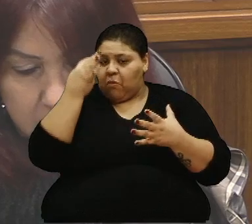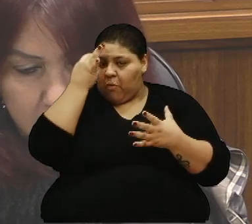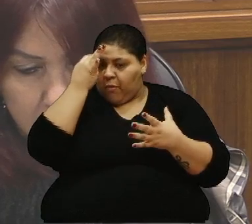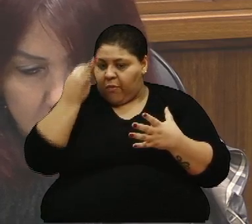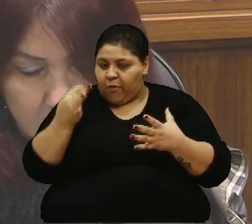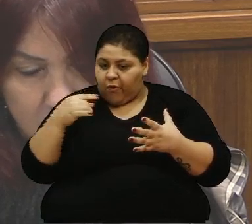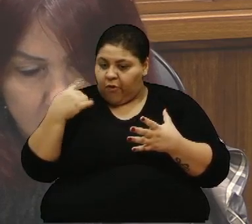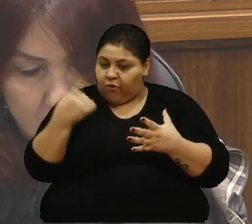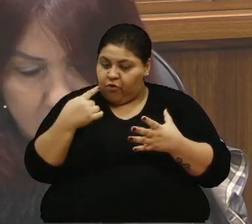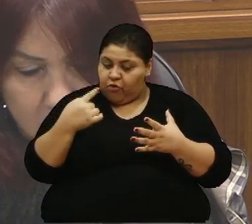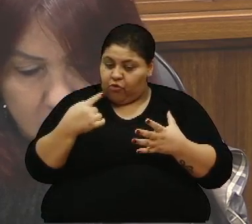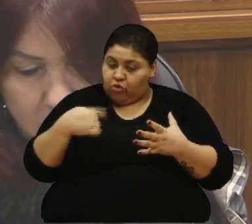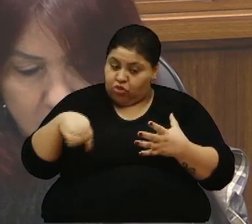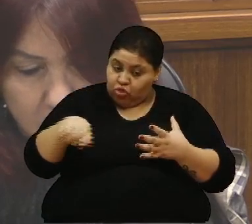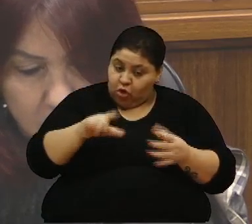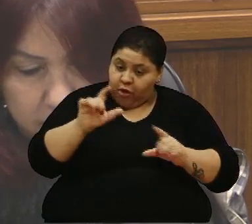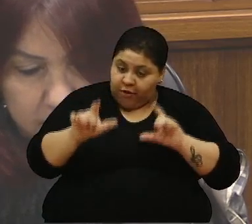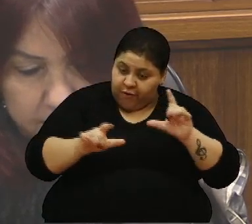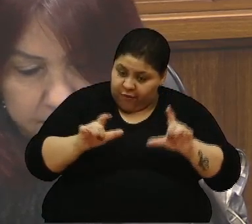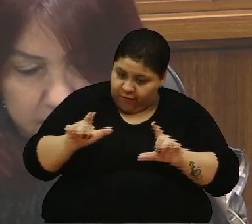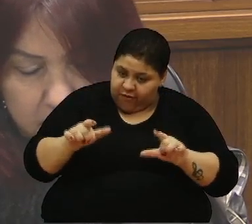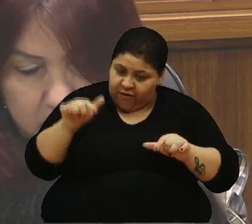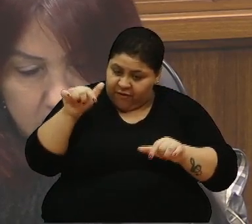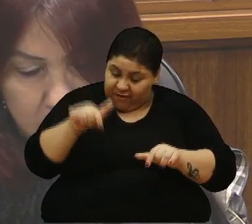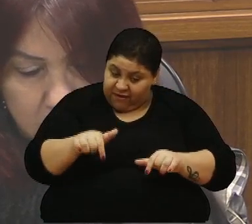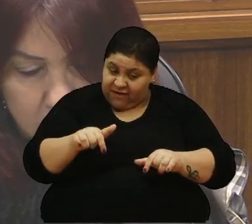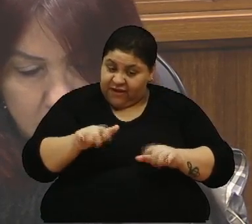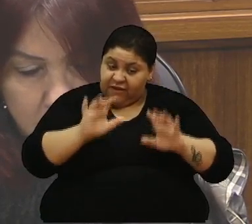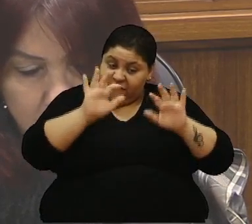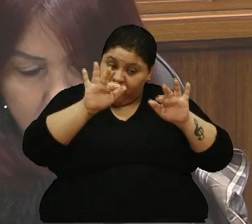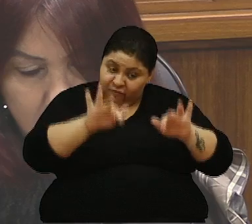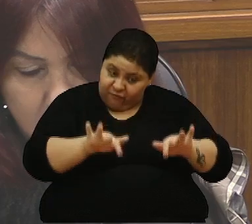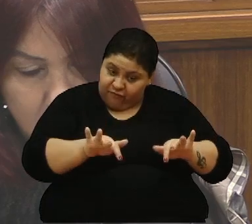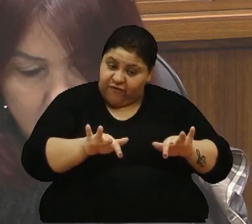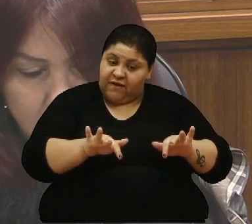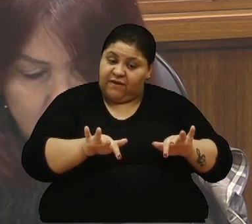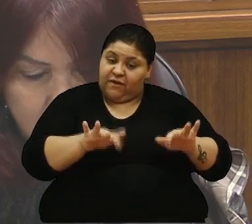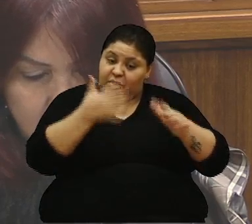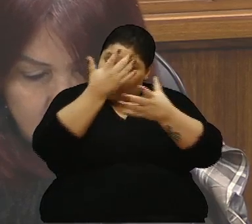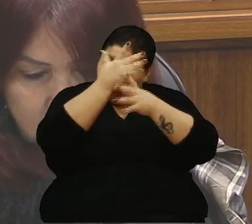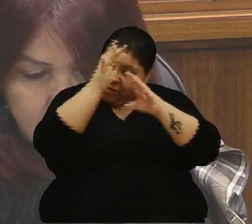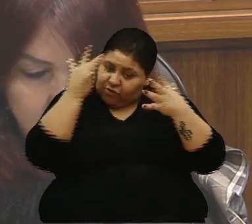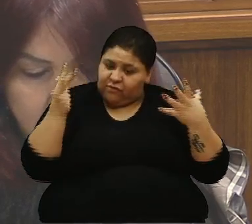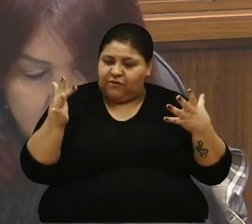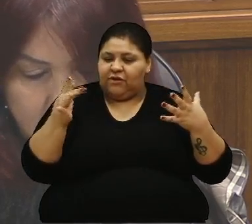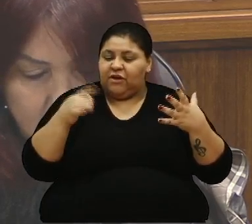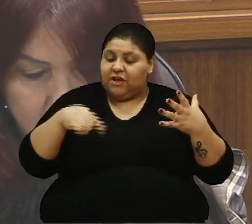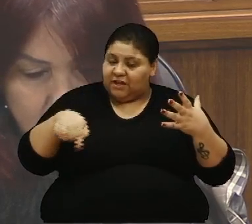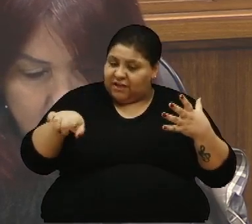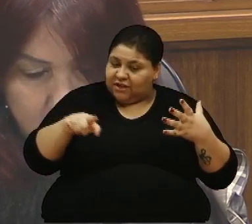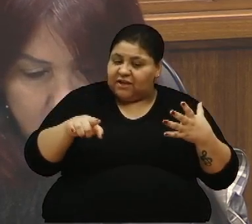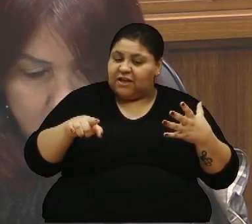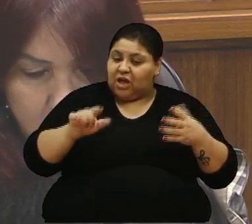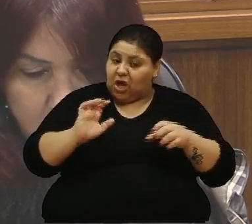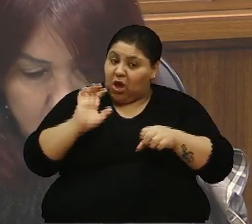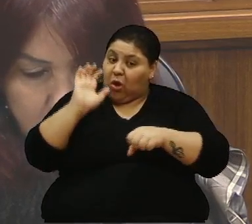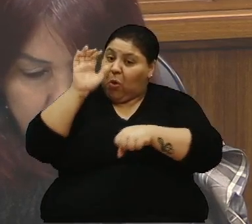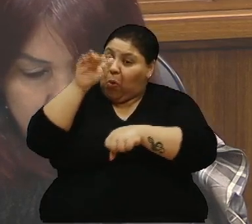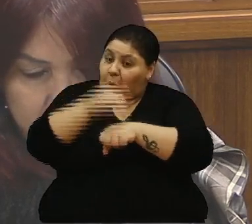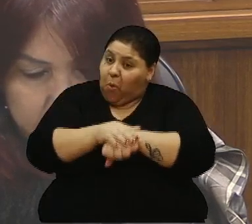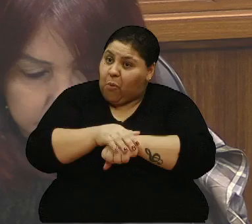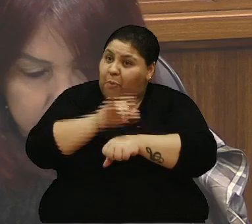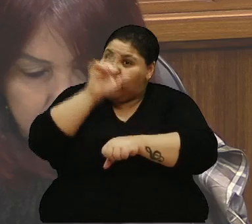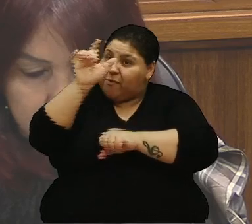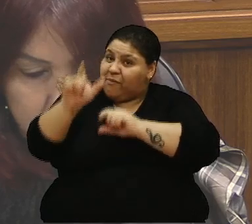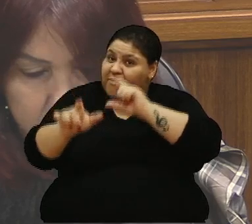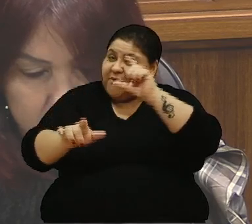que somos nós, seres humanos, que estamos acabando com os nossos recursos naturais, se a gente ainda culpabilizar